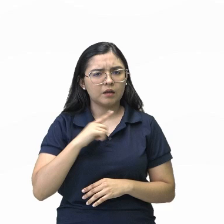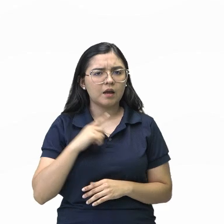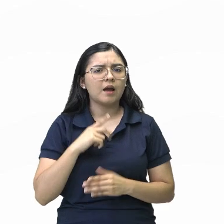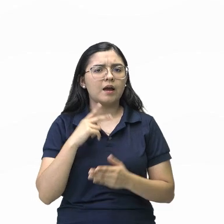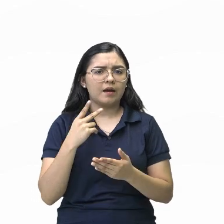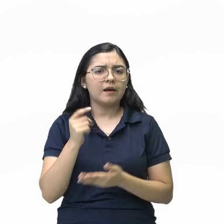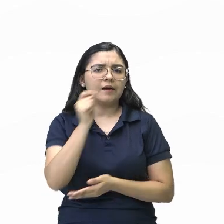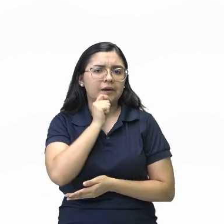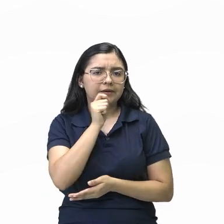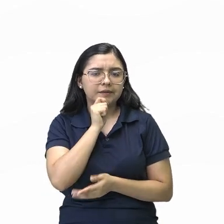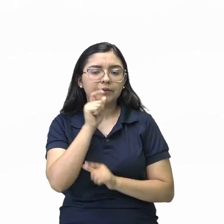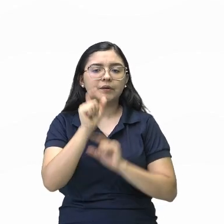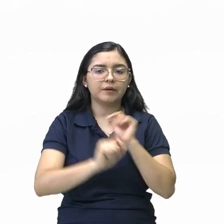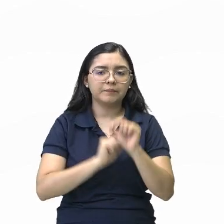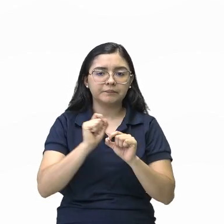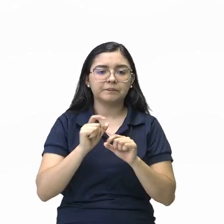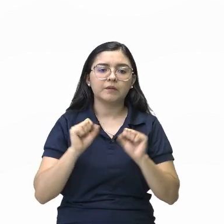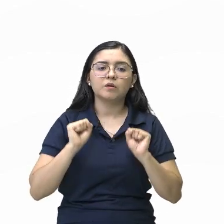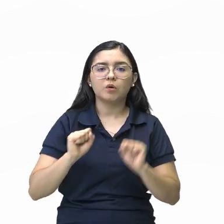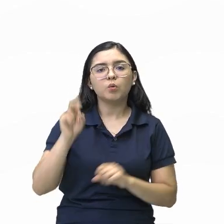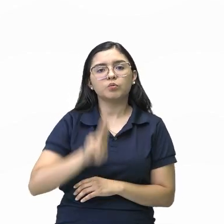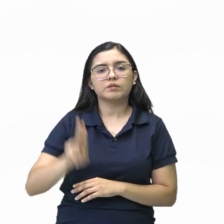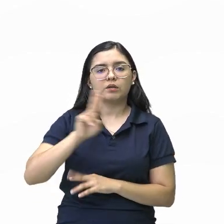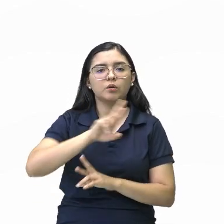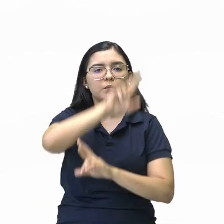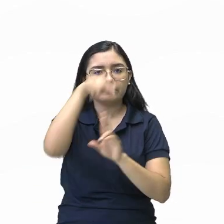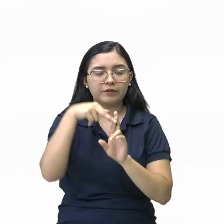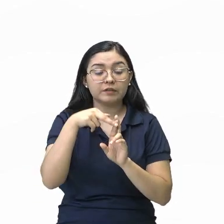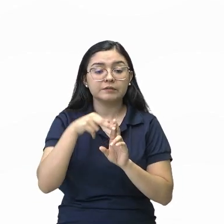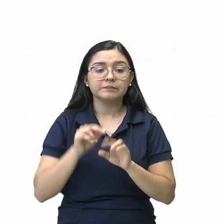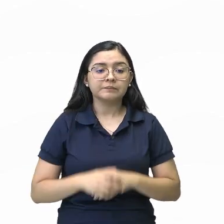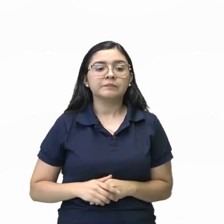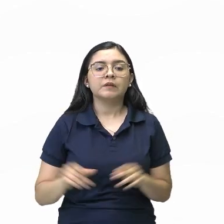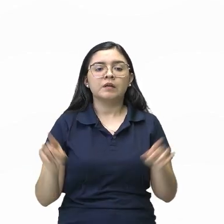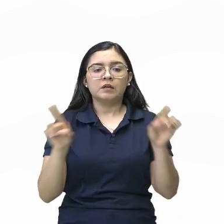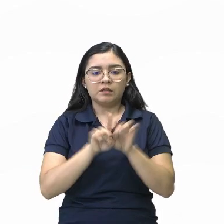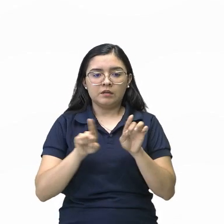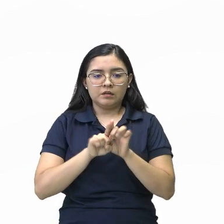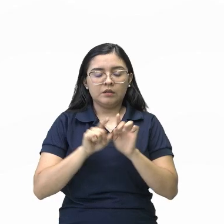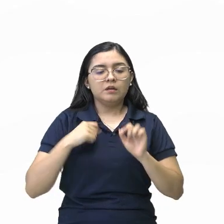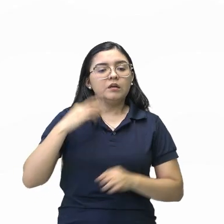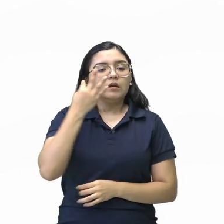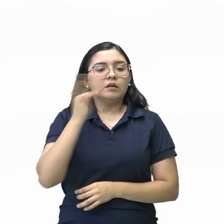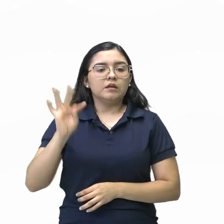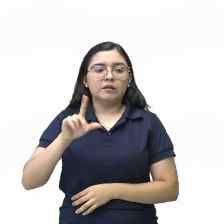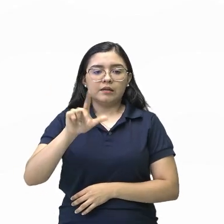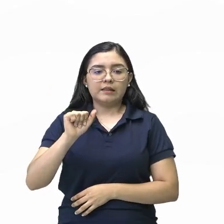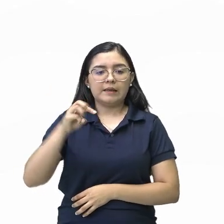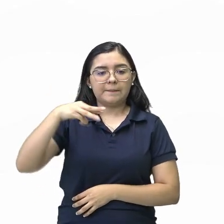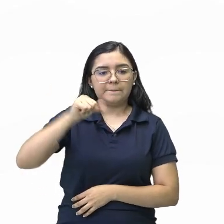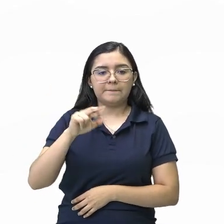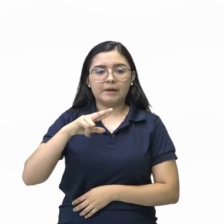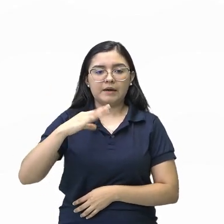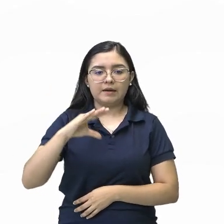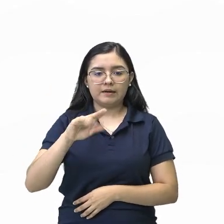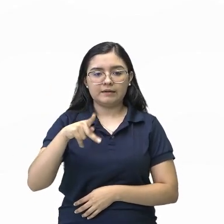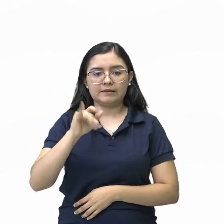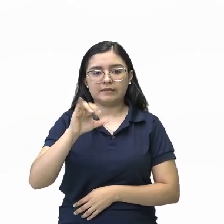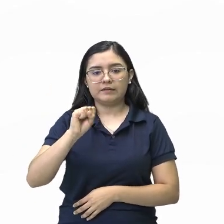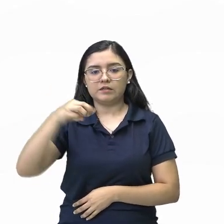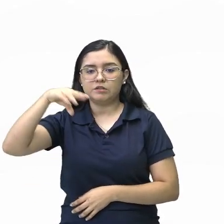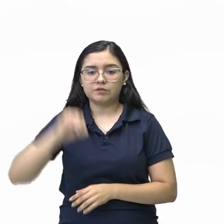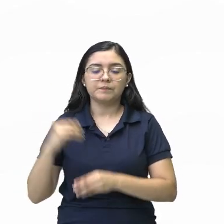ainda são usadas como referência. Temos aí a teoria do lamarckismo, que é a herança